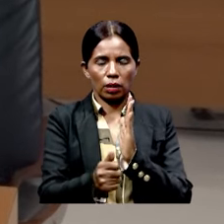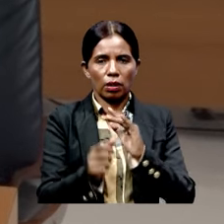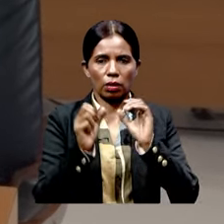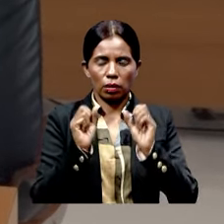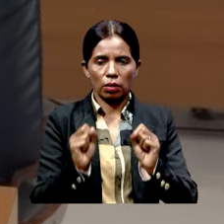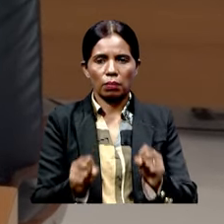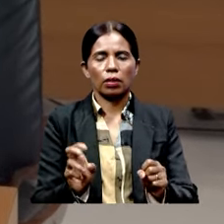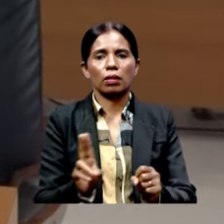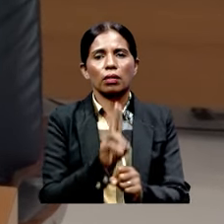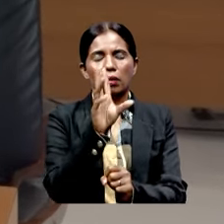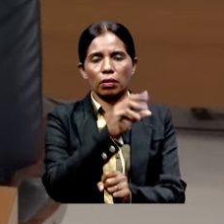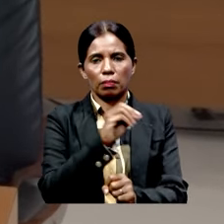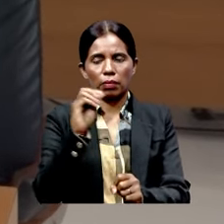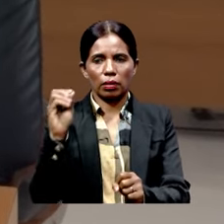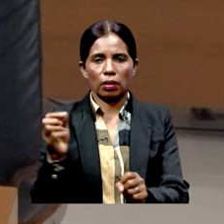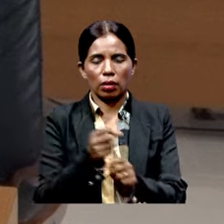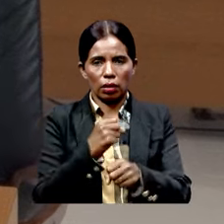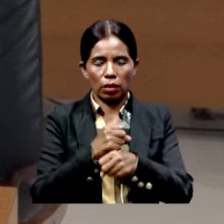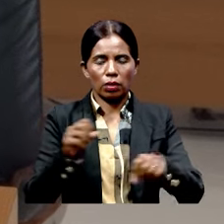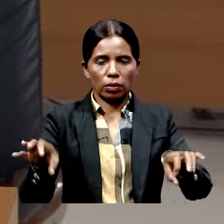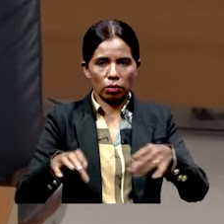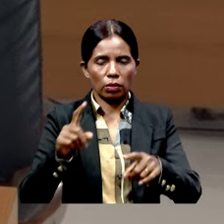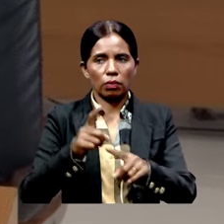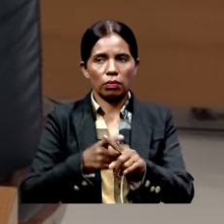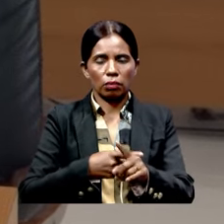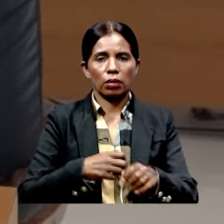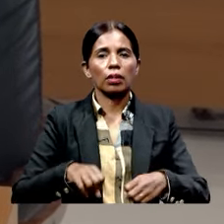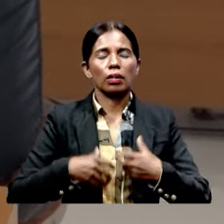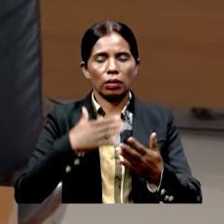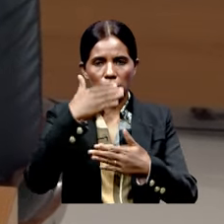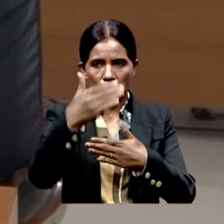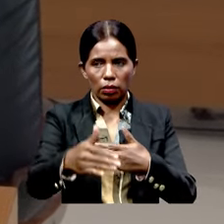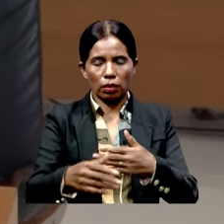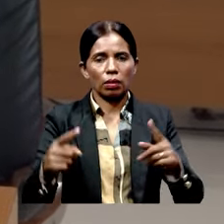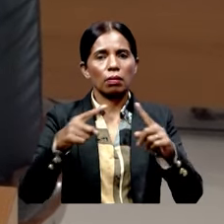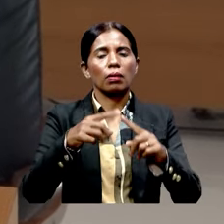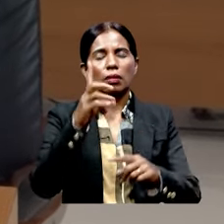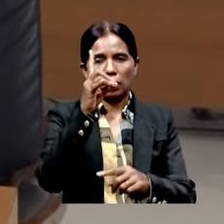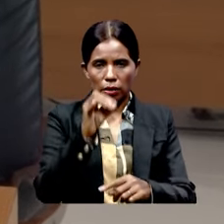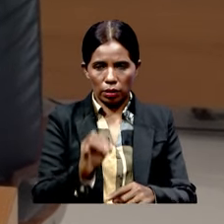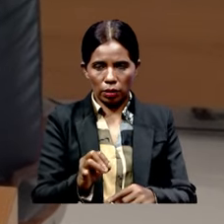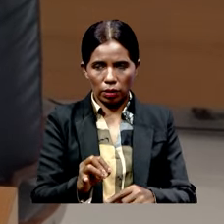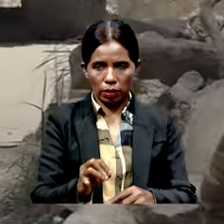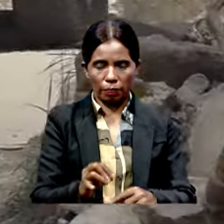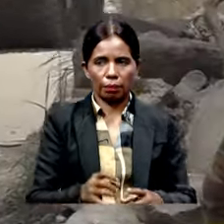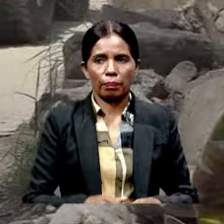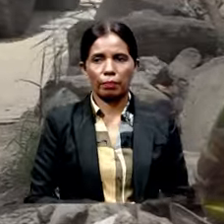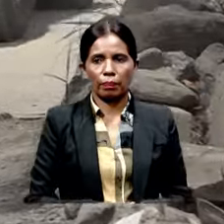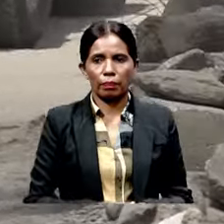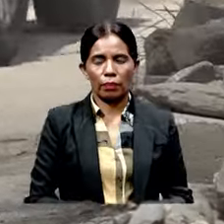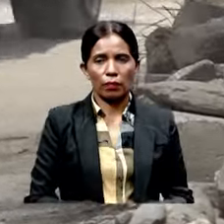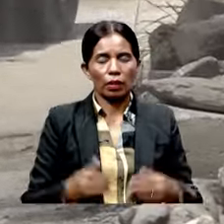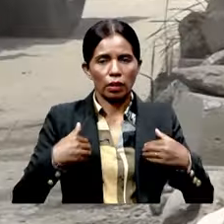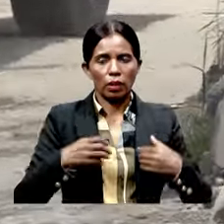bel executa e ha fulan hira firmania ne ne bai ha dilara nian libor bana nian e